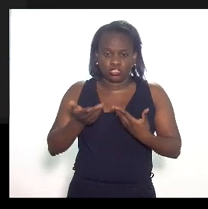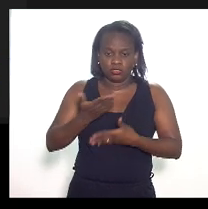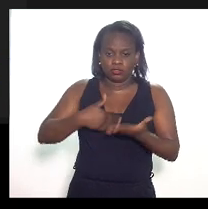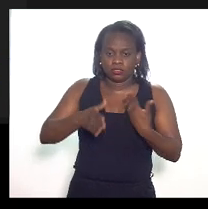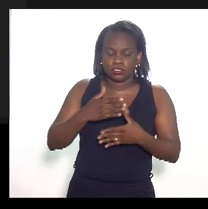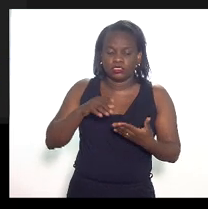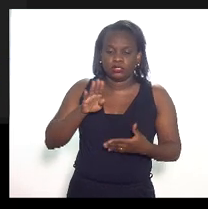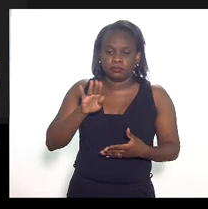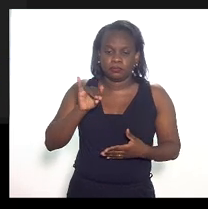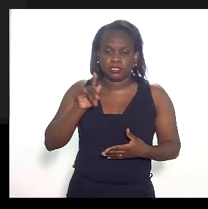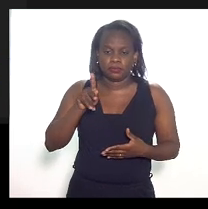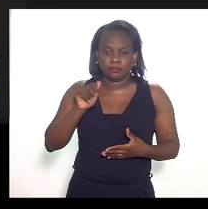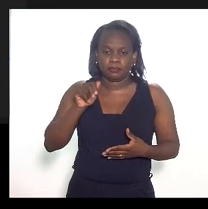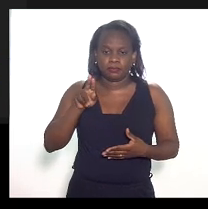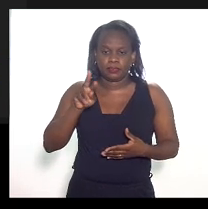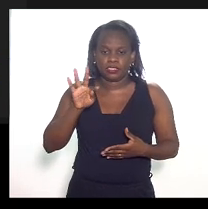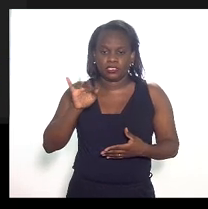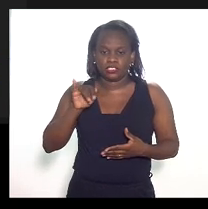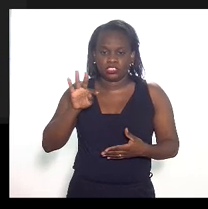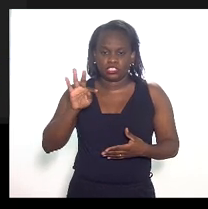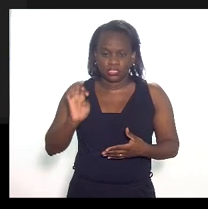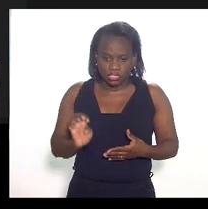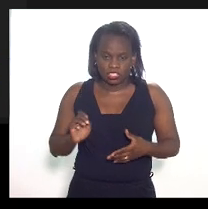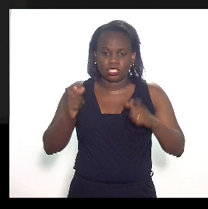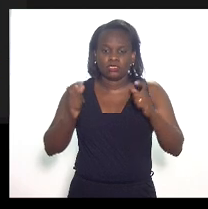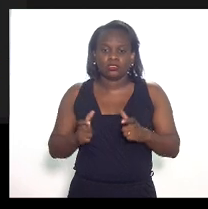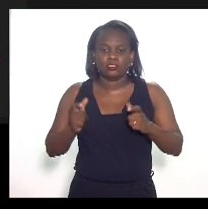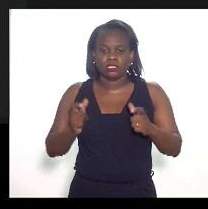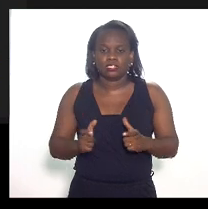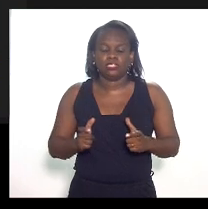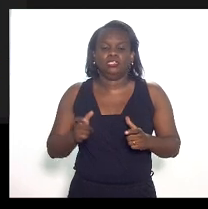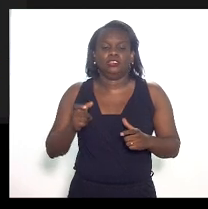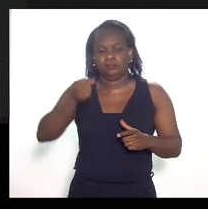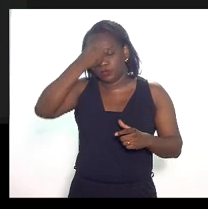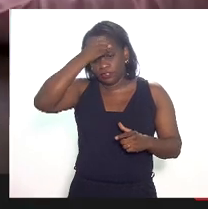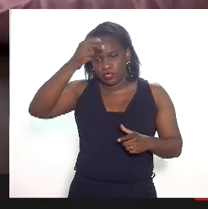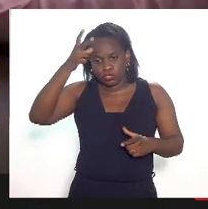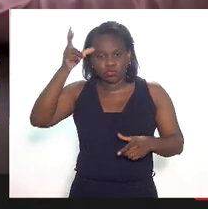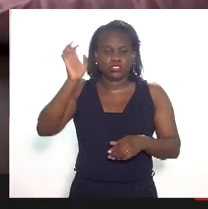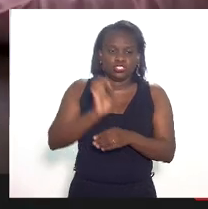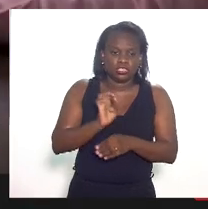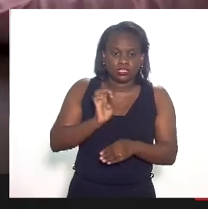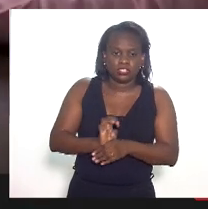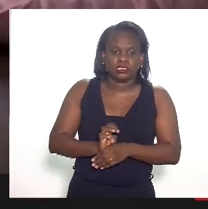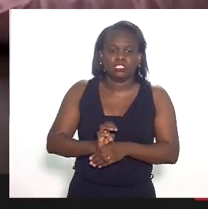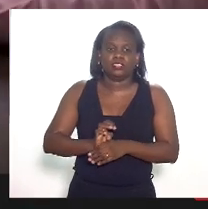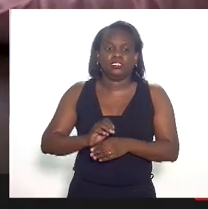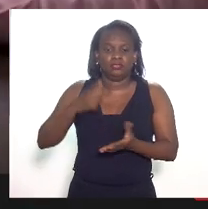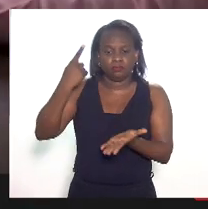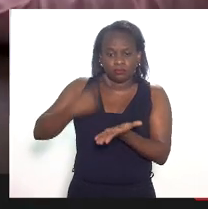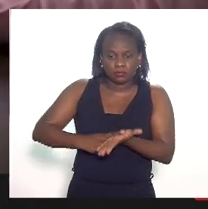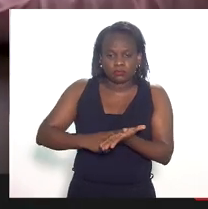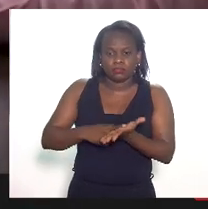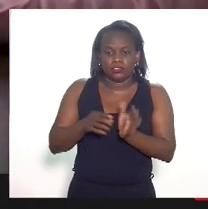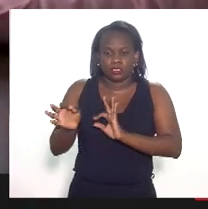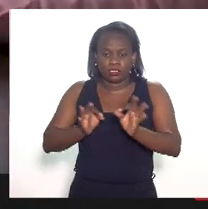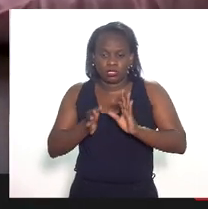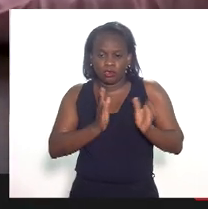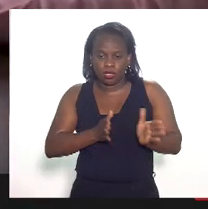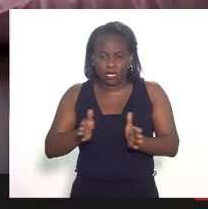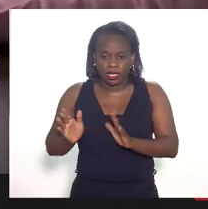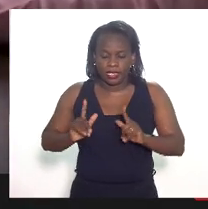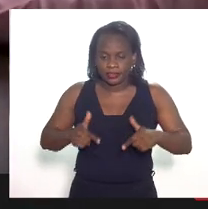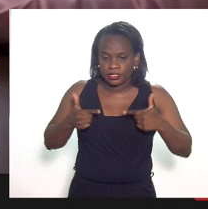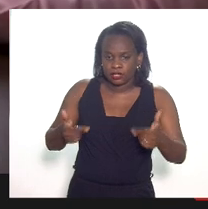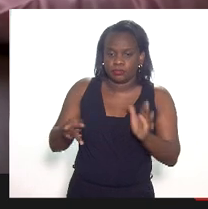Bipartite, que é o local onde se municípios e Estado organizam as suas